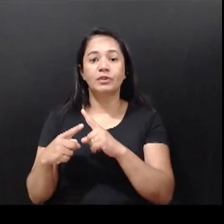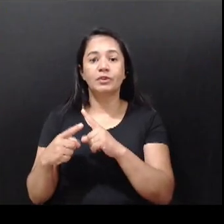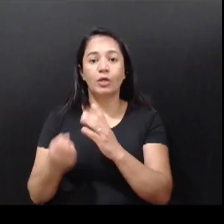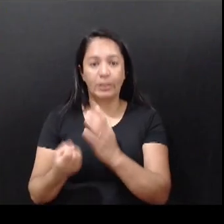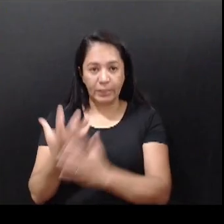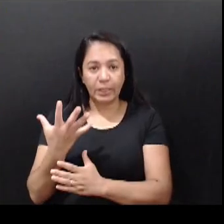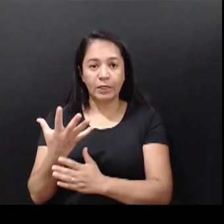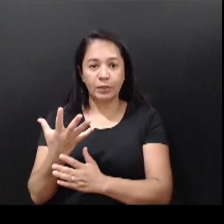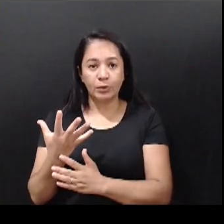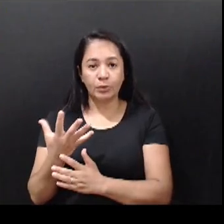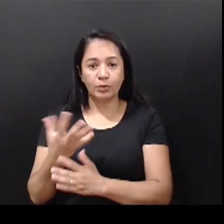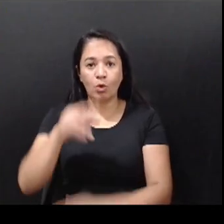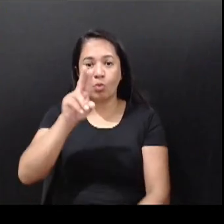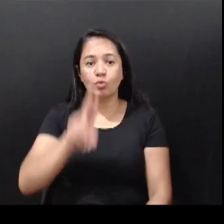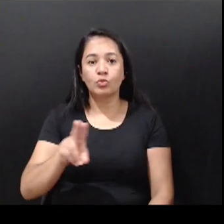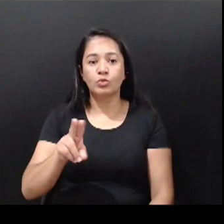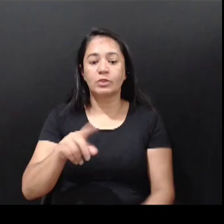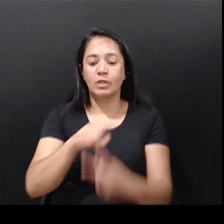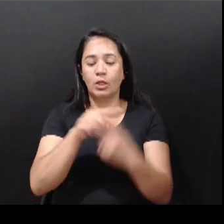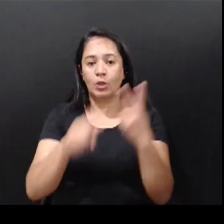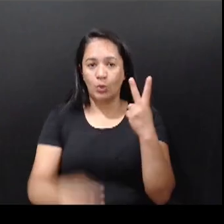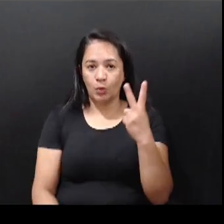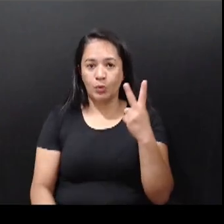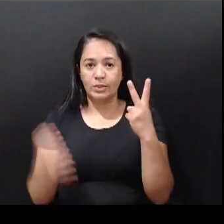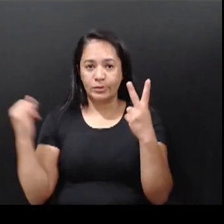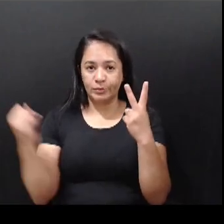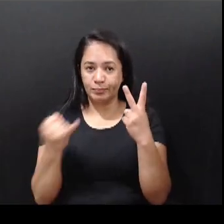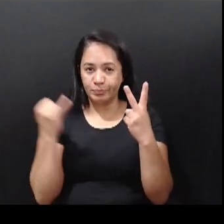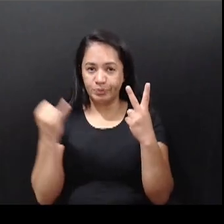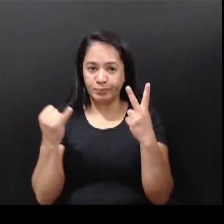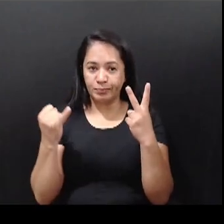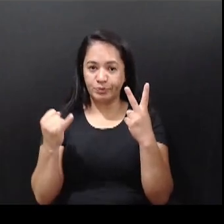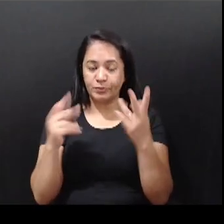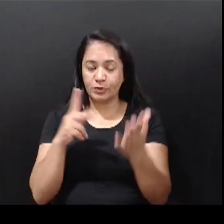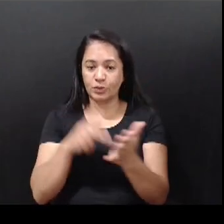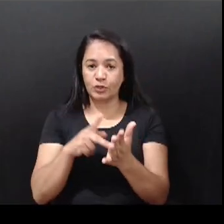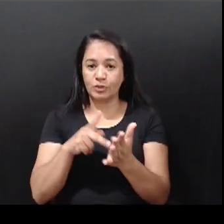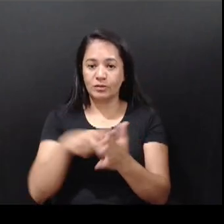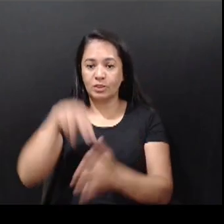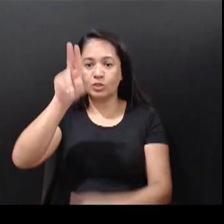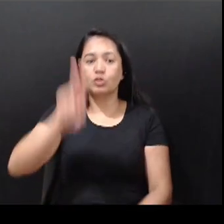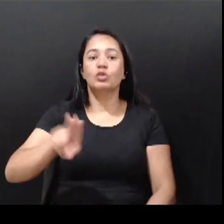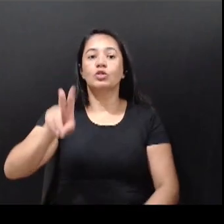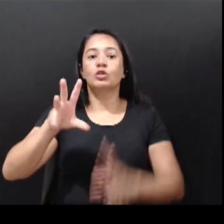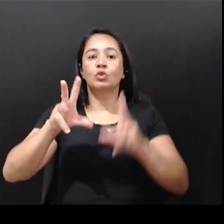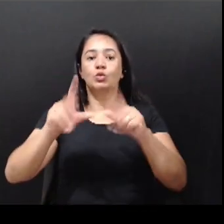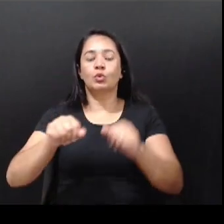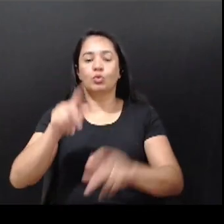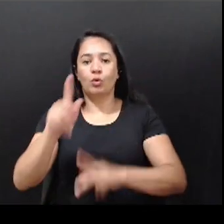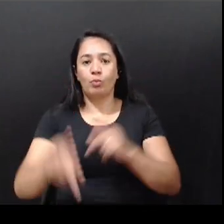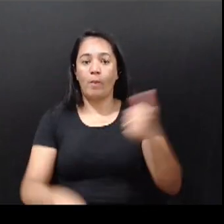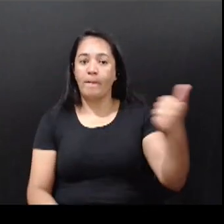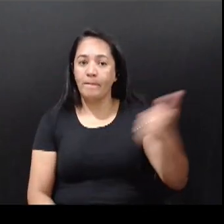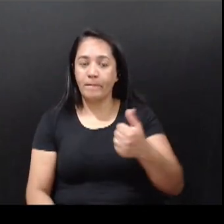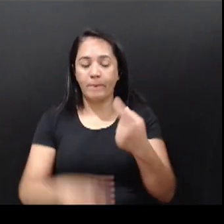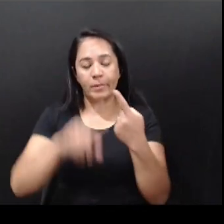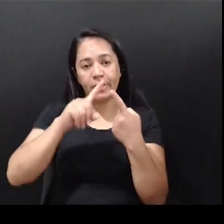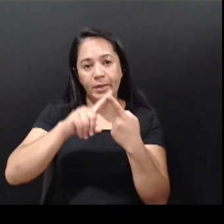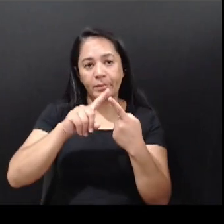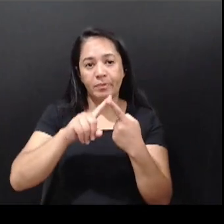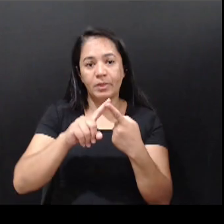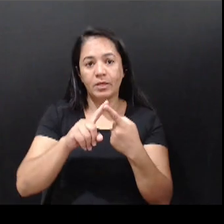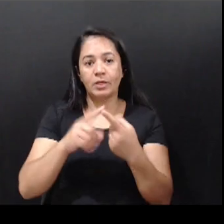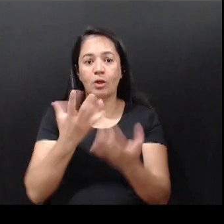utilizando 2 premissas bem importantes para que ele de fato seja utilizado por toda a população. Primeiro, um aplicativo leve, que ele